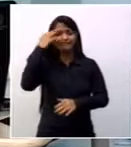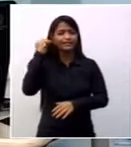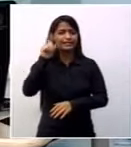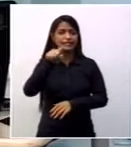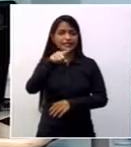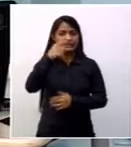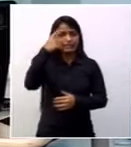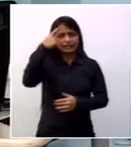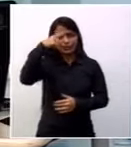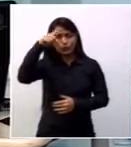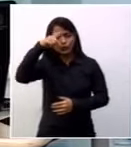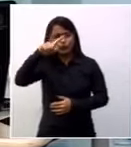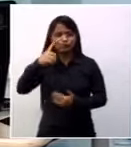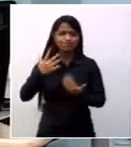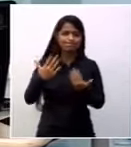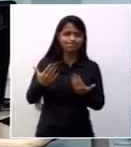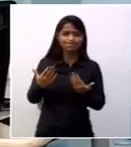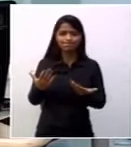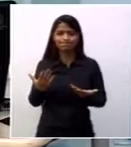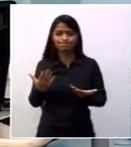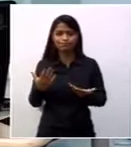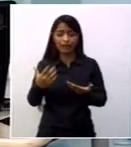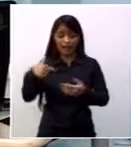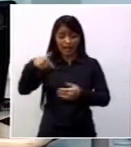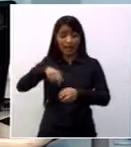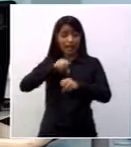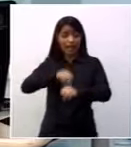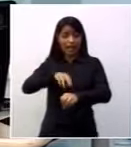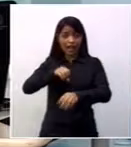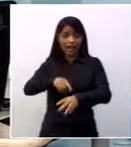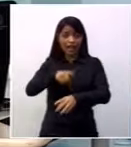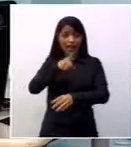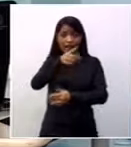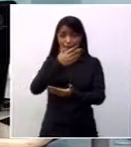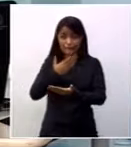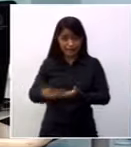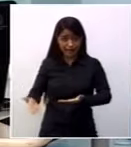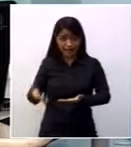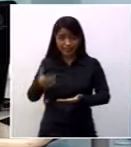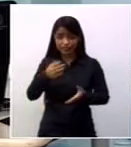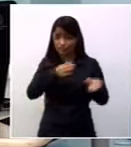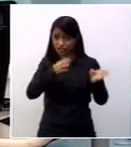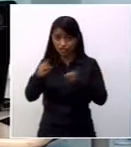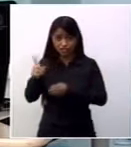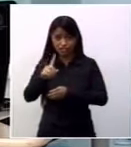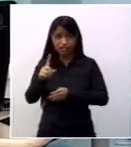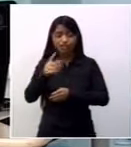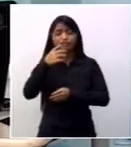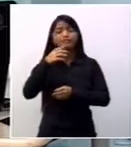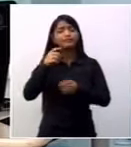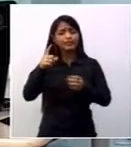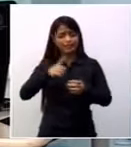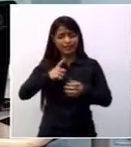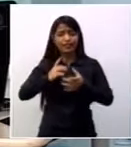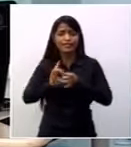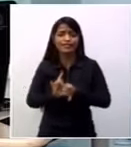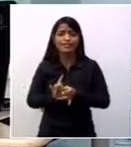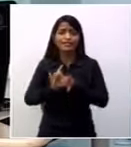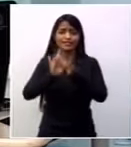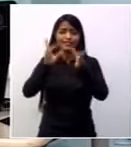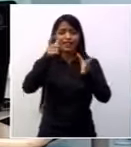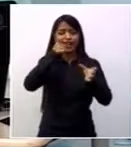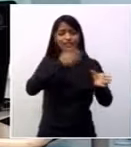alguma dúvida, se você perdeu algum detalhe dessa aula, não se esqueçam que ela está disponível para vocês nas redes